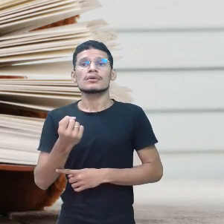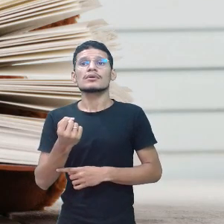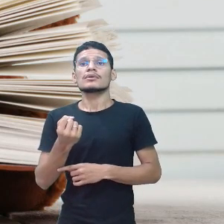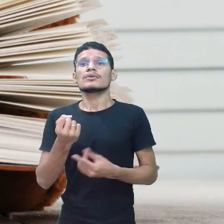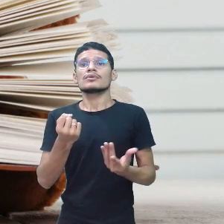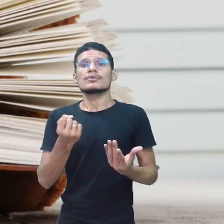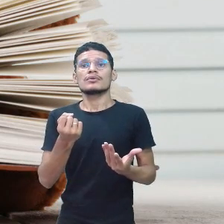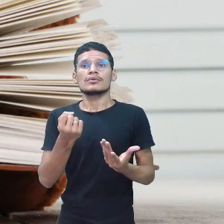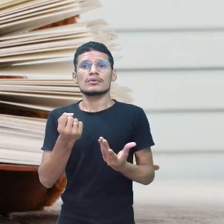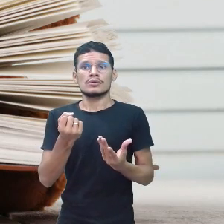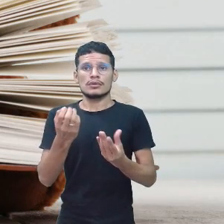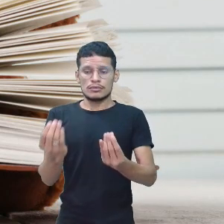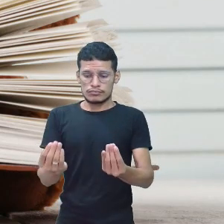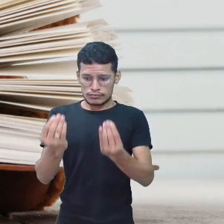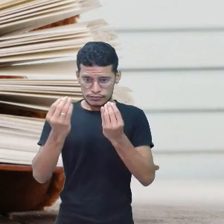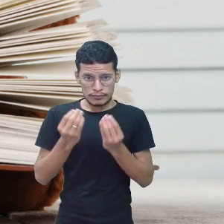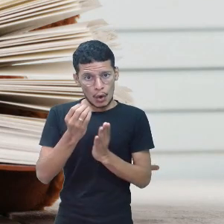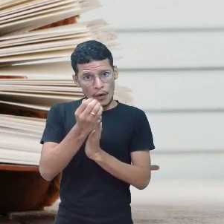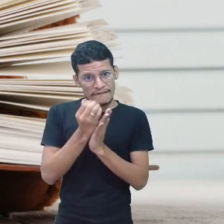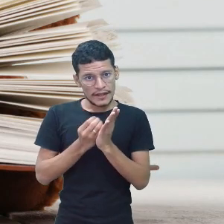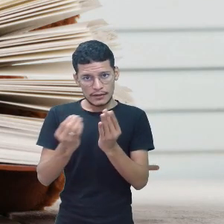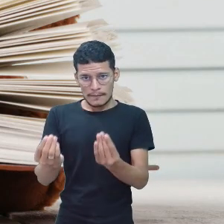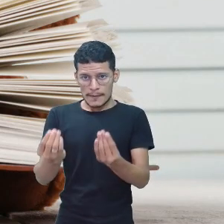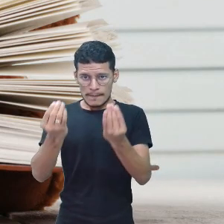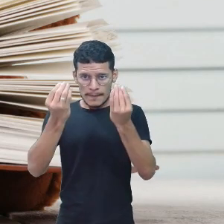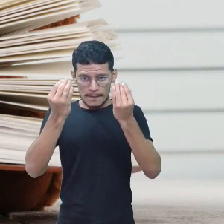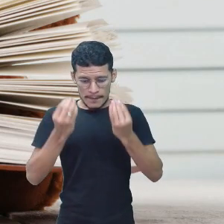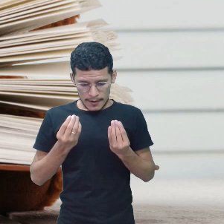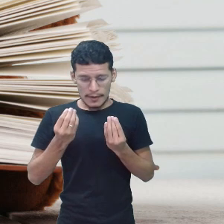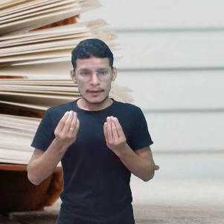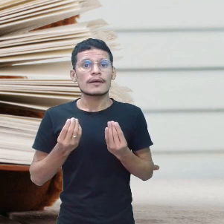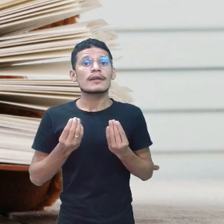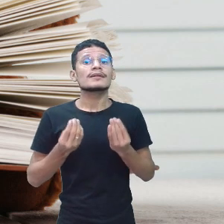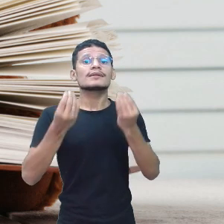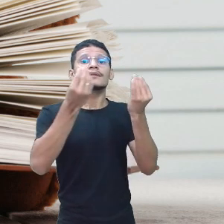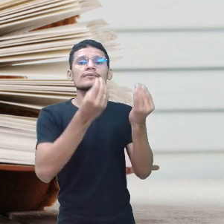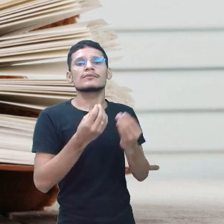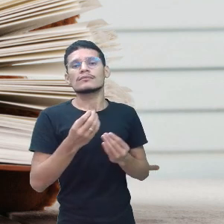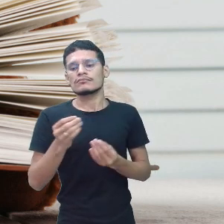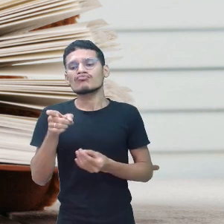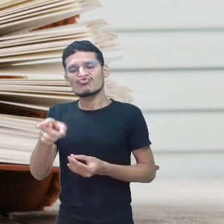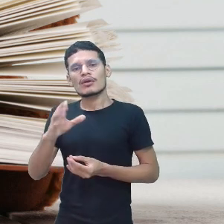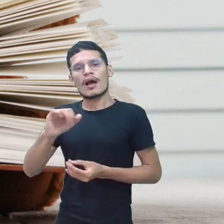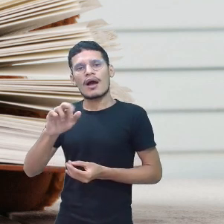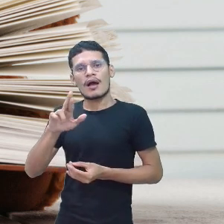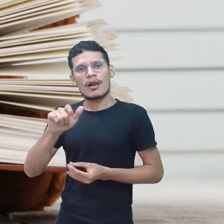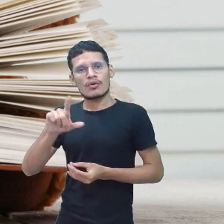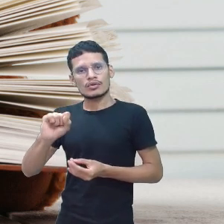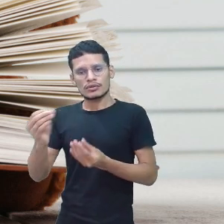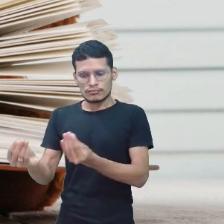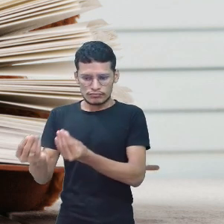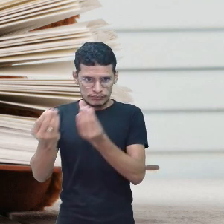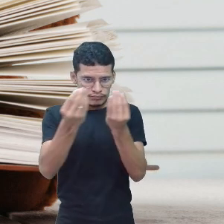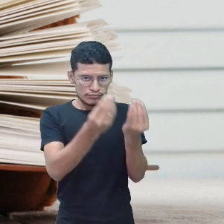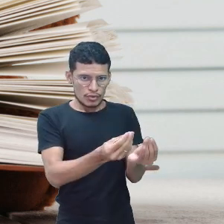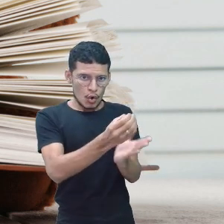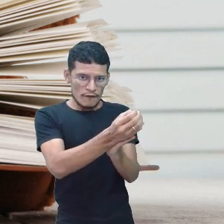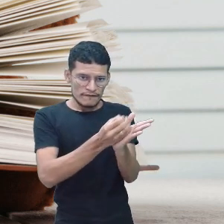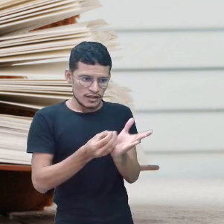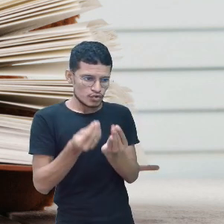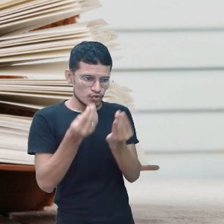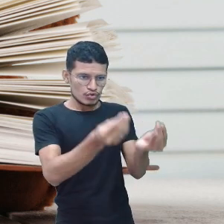Carlos trouxe o ofício e entregou ao chefe. Então, nós temos aqui ofício, não é? É